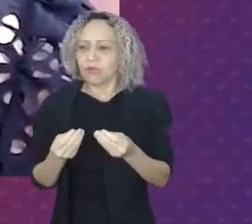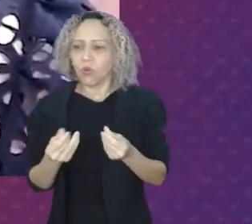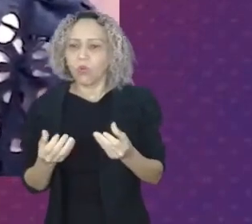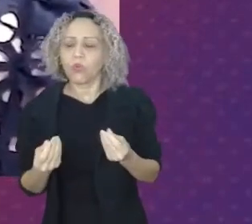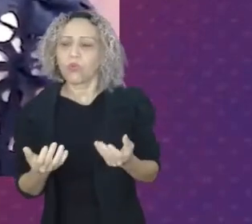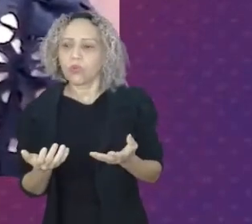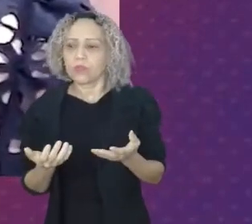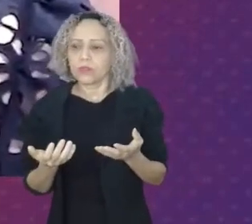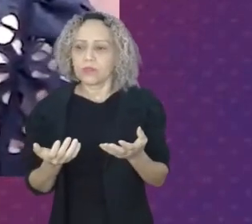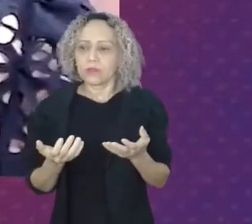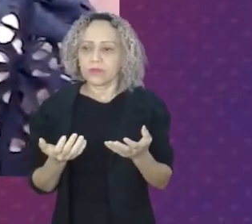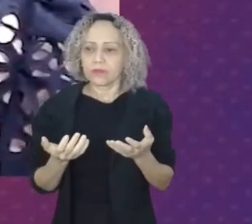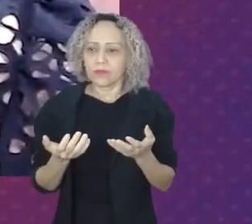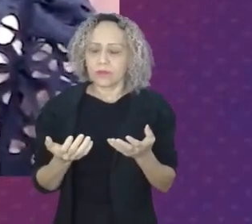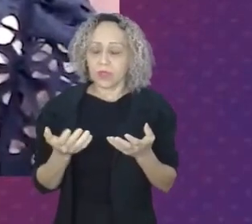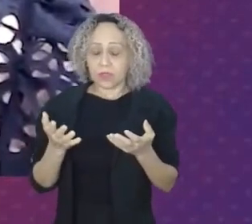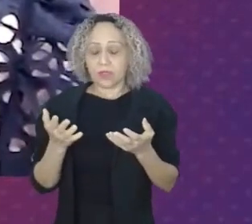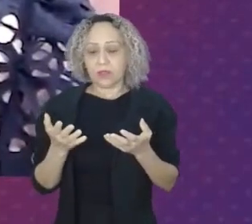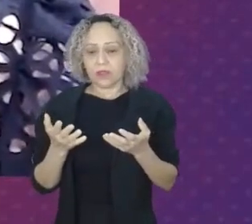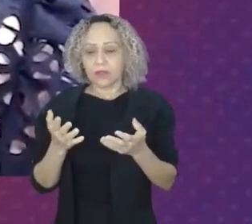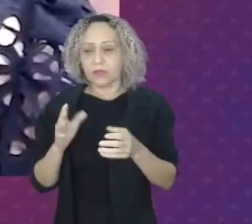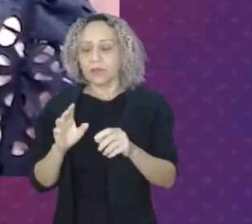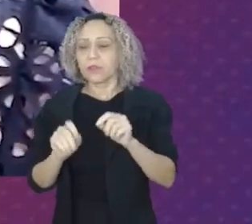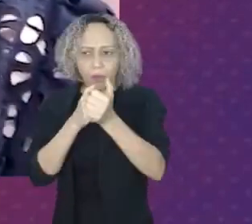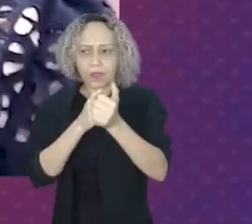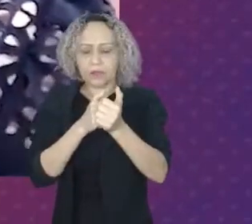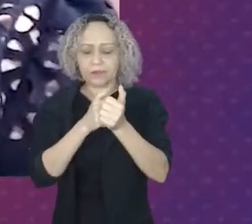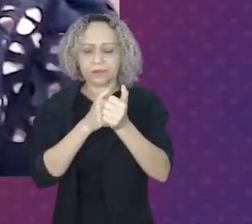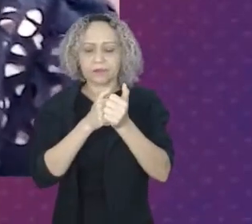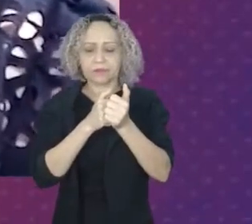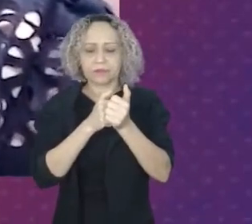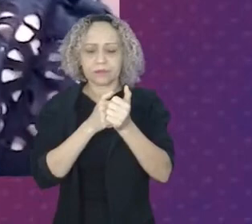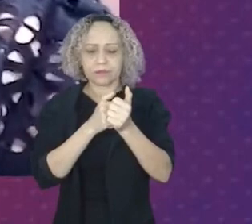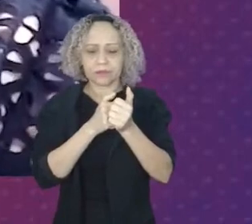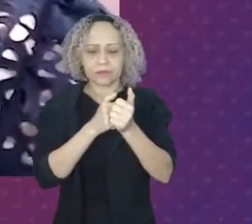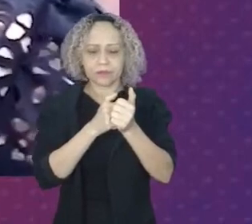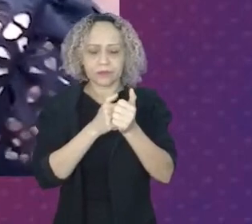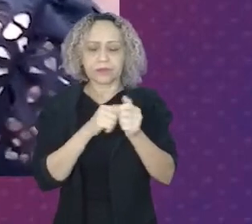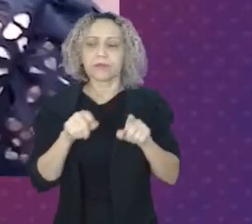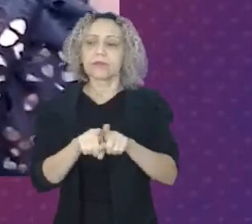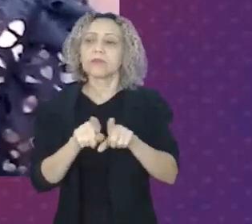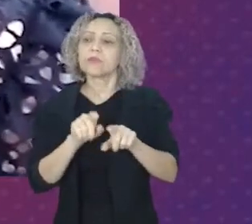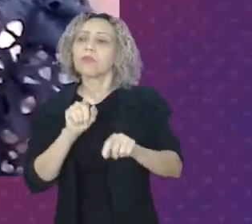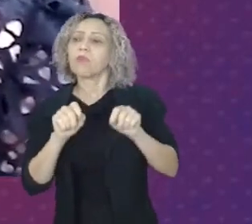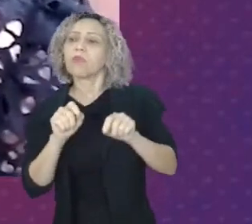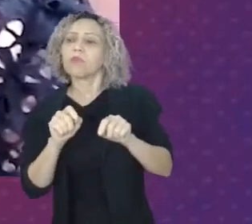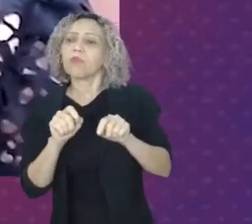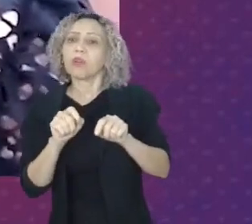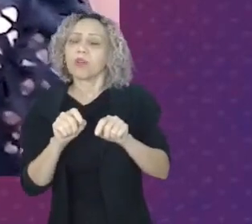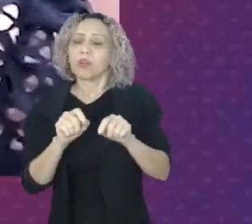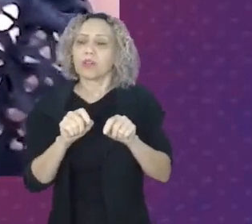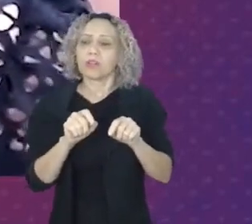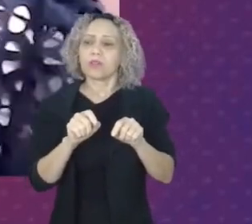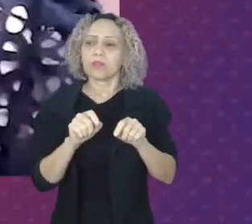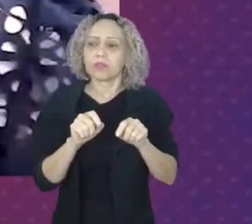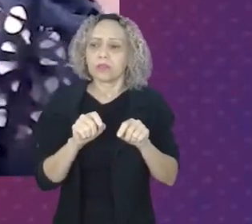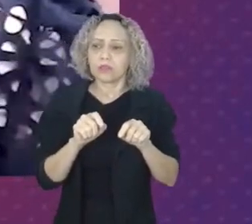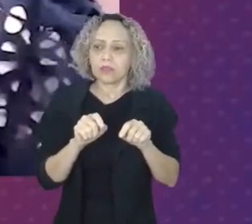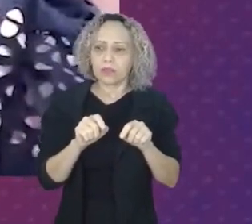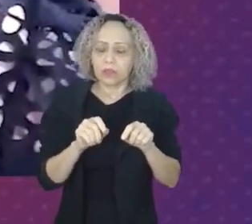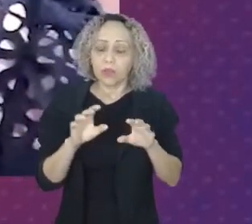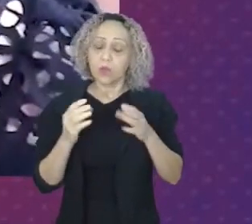em condições de liberdade, equidade, segurança, está criando também as condições para que